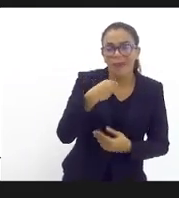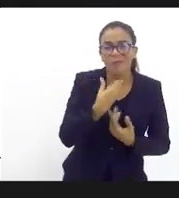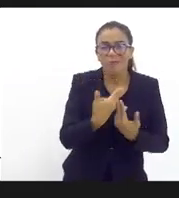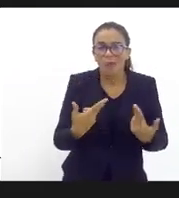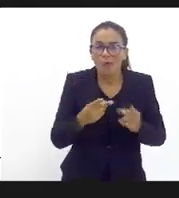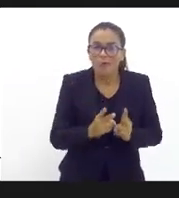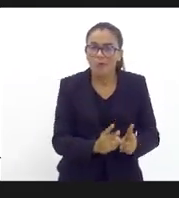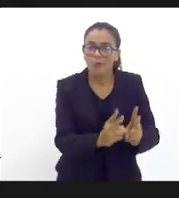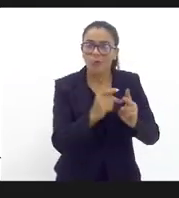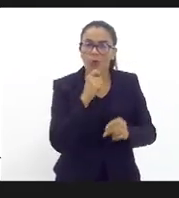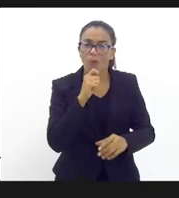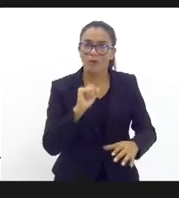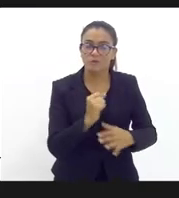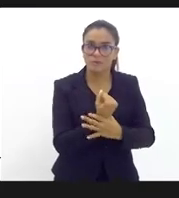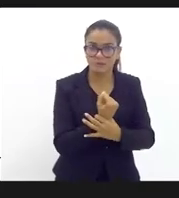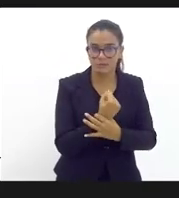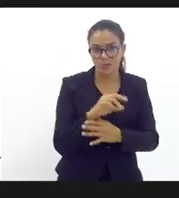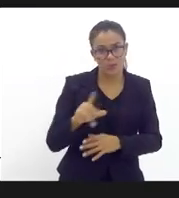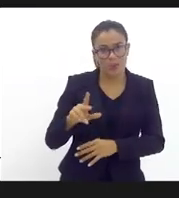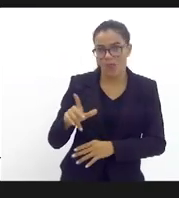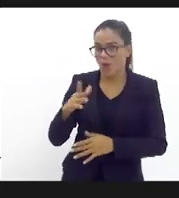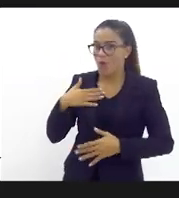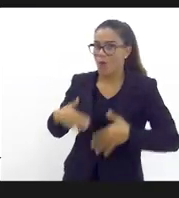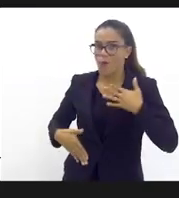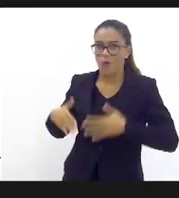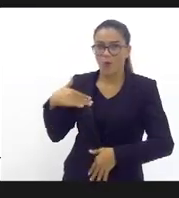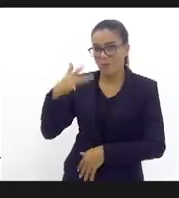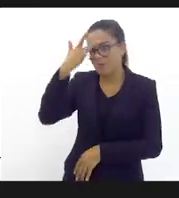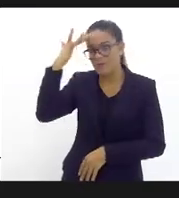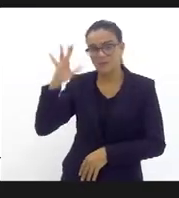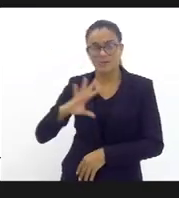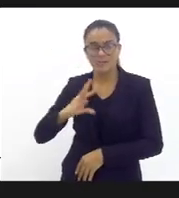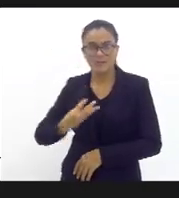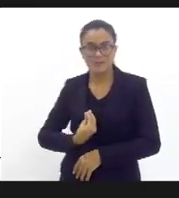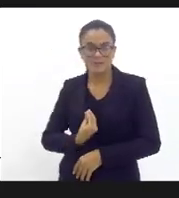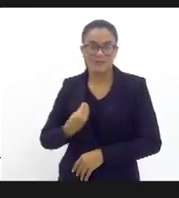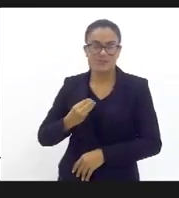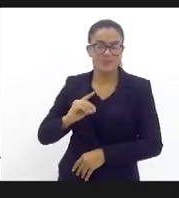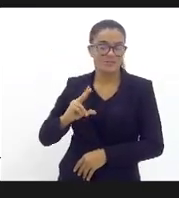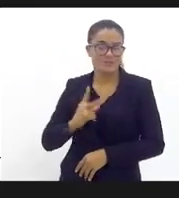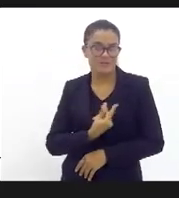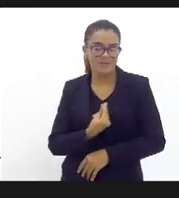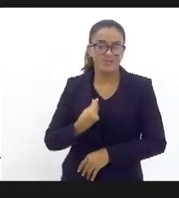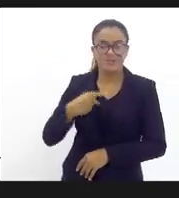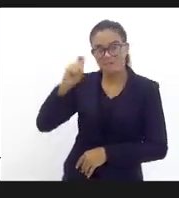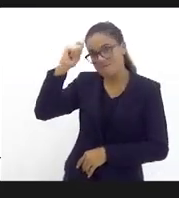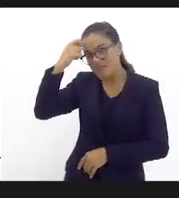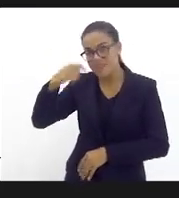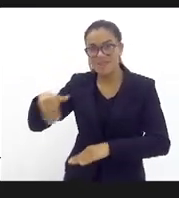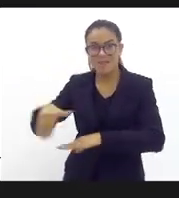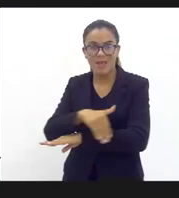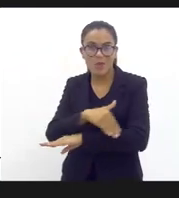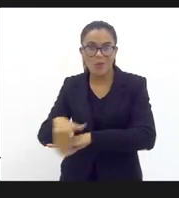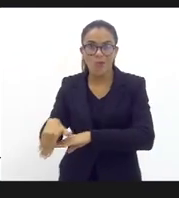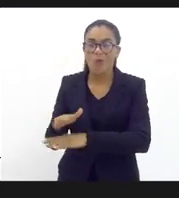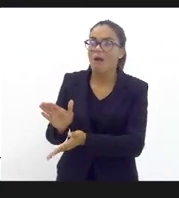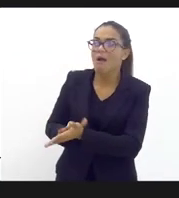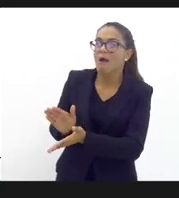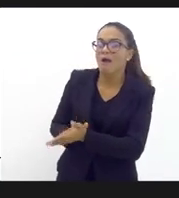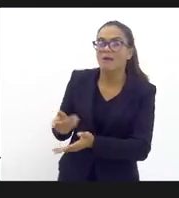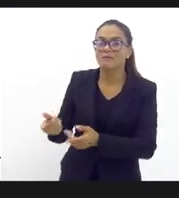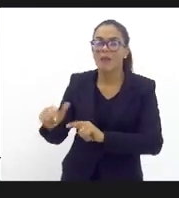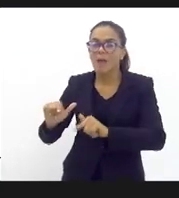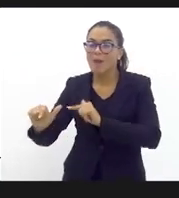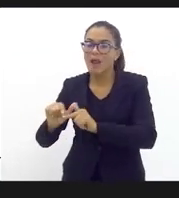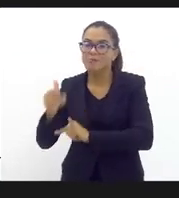minimamente seguros. Não são os corpos de travestis pretas que estão na rua se vendendo, tendo que cobrar as pessoas que estão contratando aquele